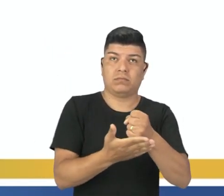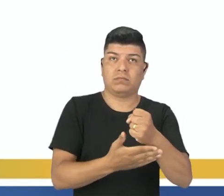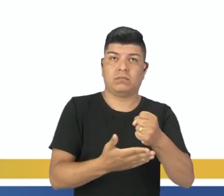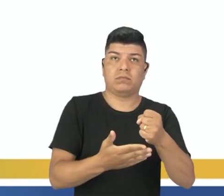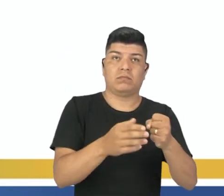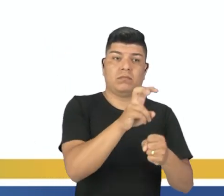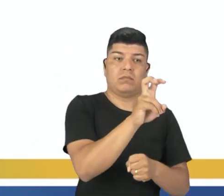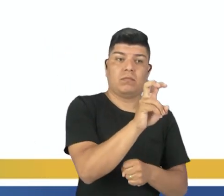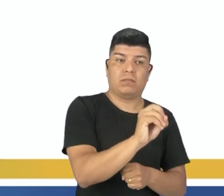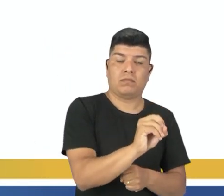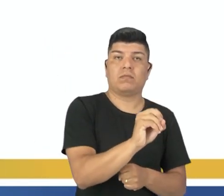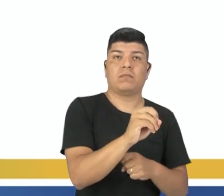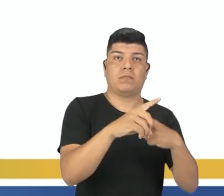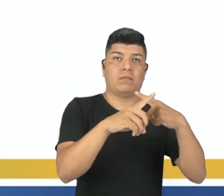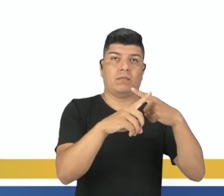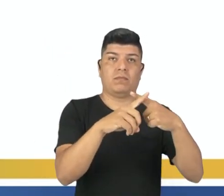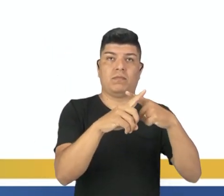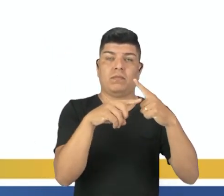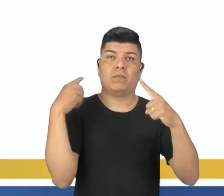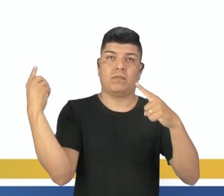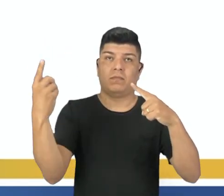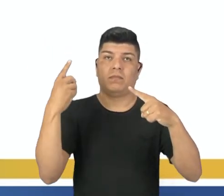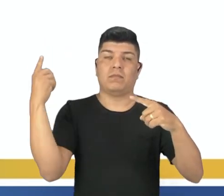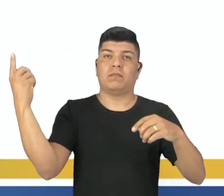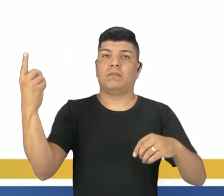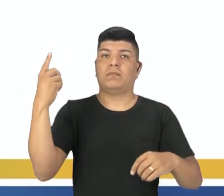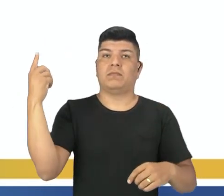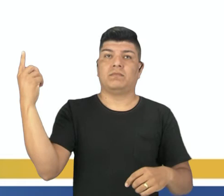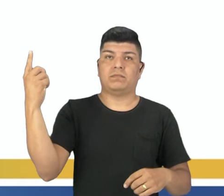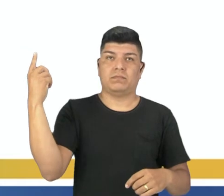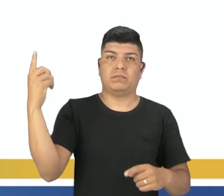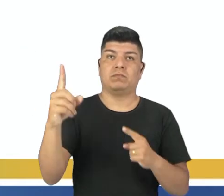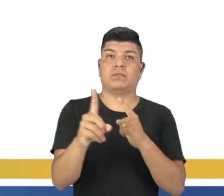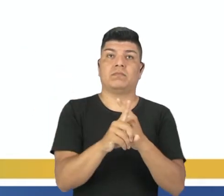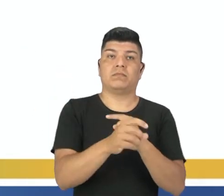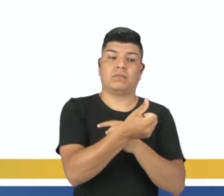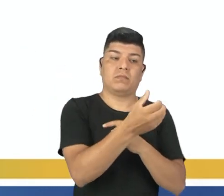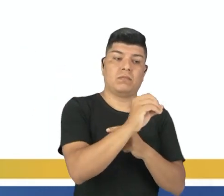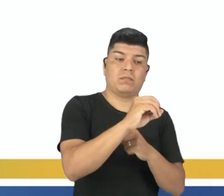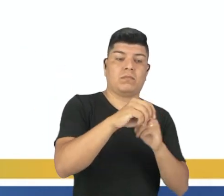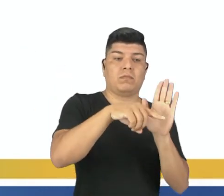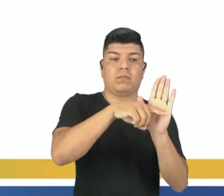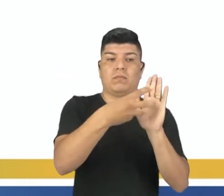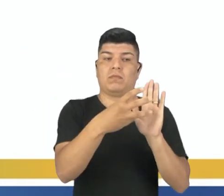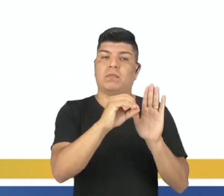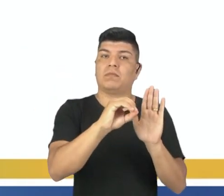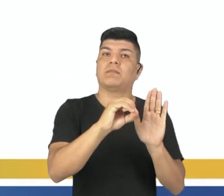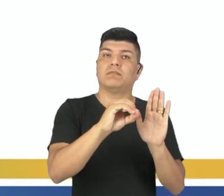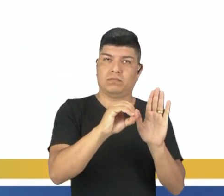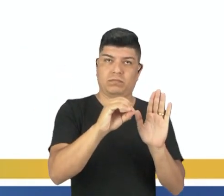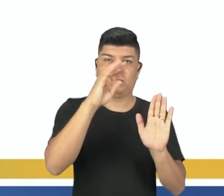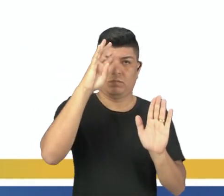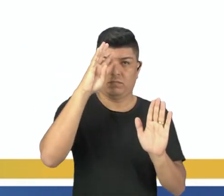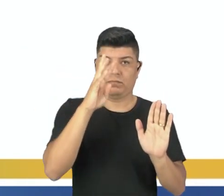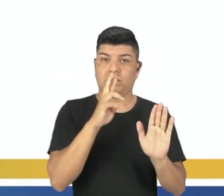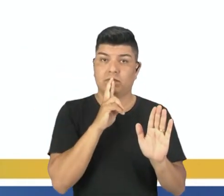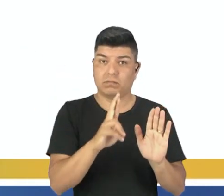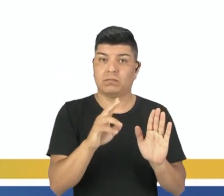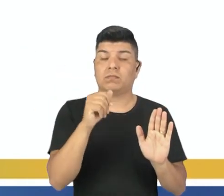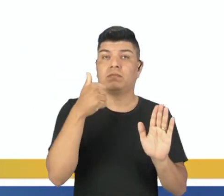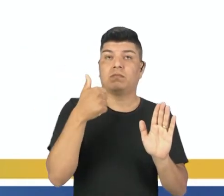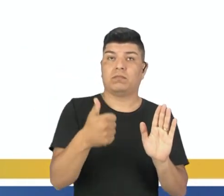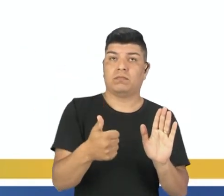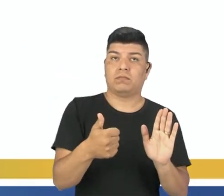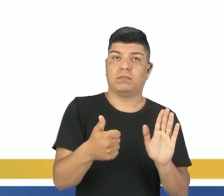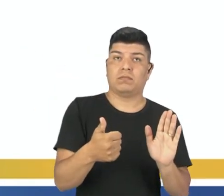retângulo que é 50 vezes a sua altura para a gente encontrar altura nós vamos fazer 60 - 30 certo então